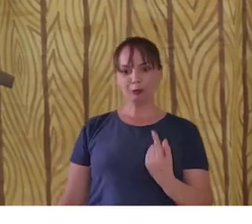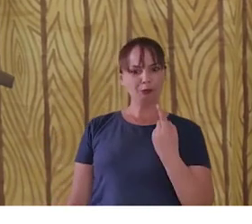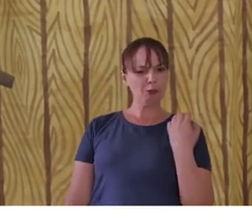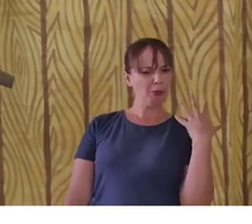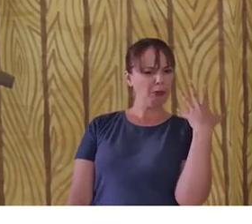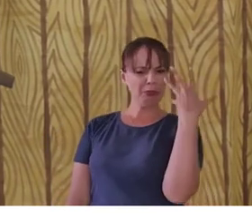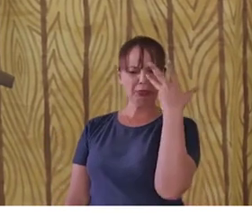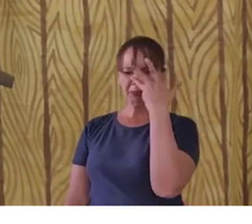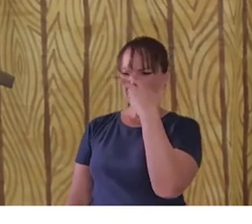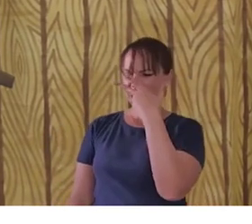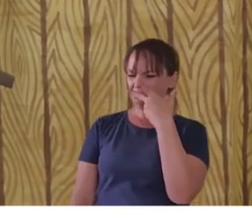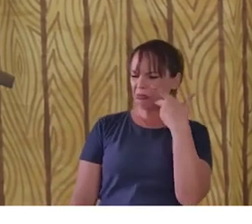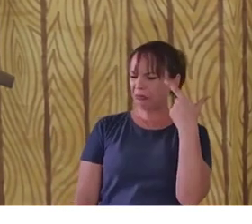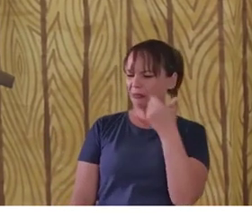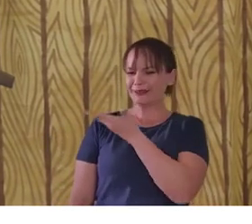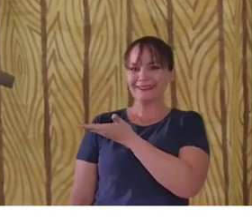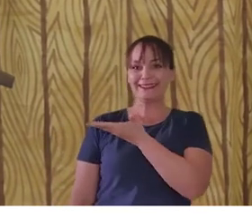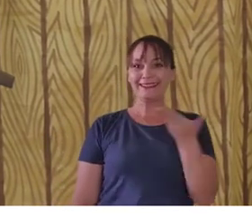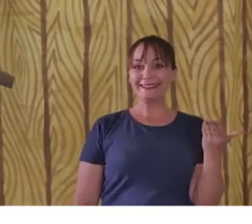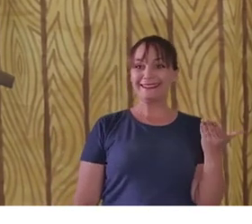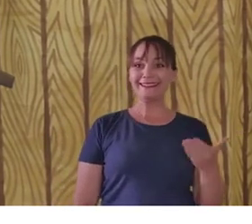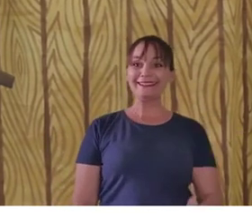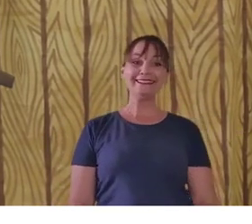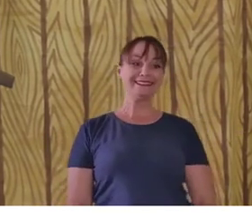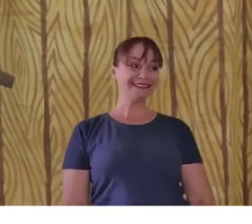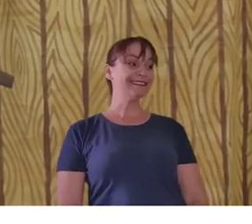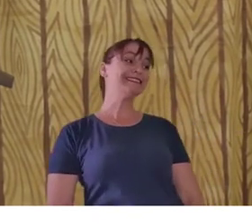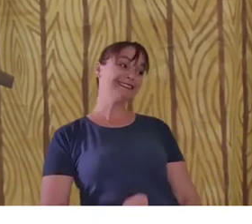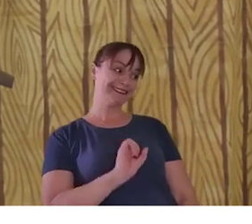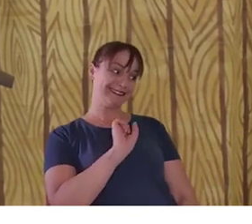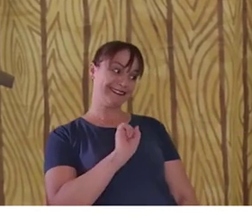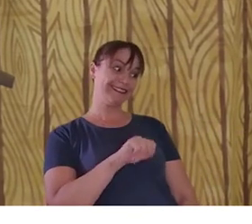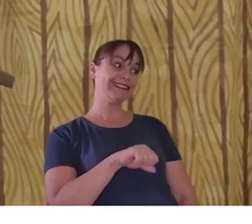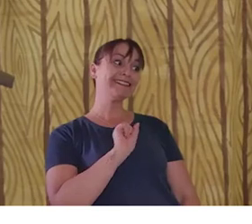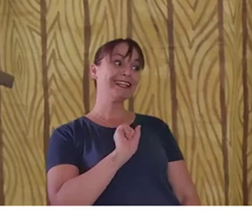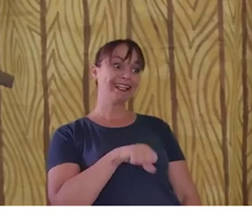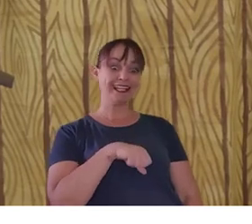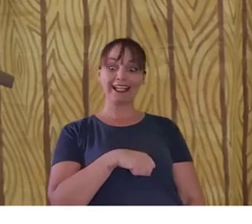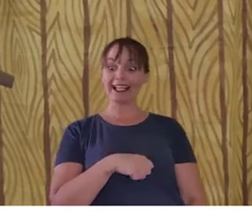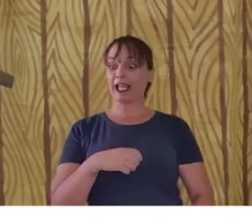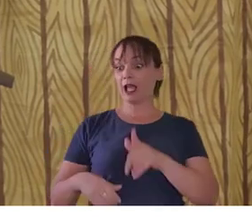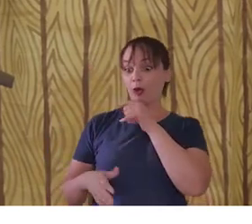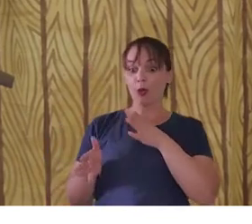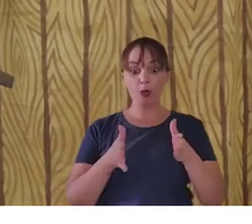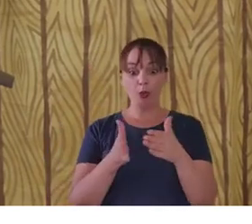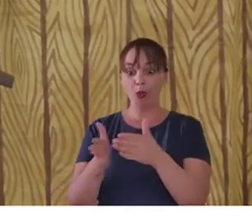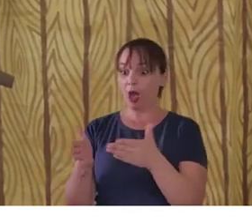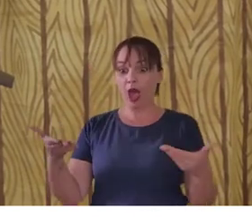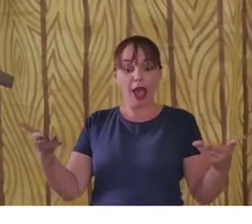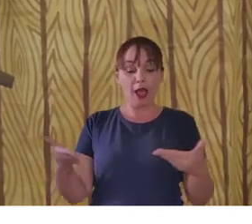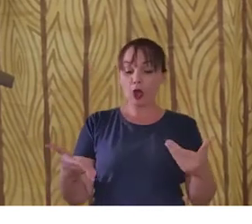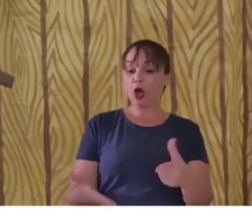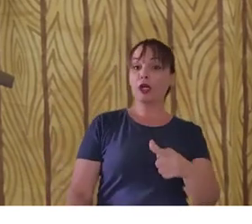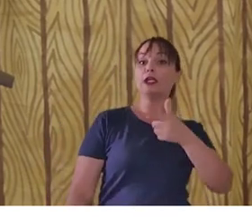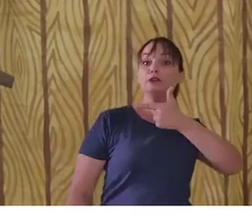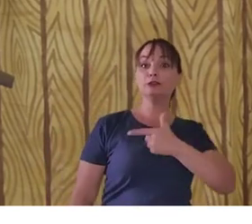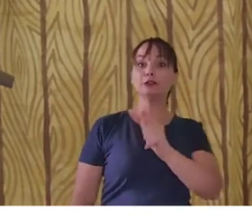liderada por Jaqueline Baumgratz, com todos os alunos do período da manhã. Nessa oficina, contamos a história do município de